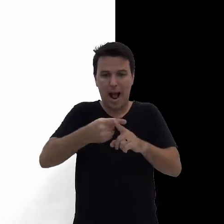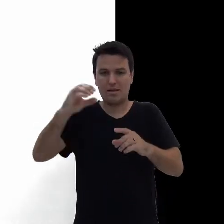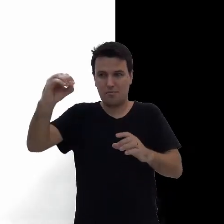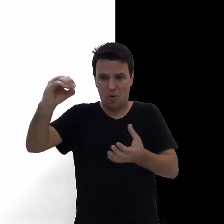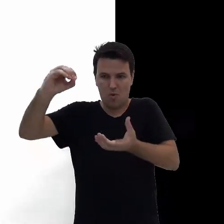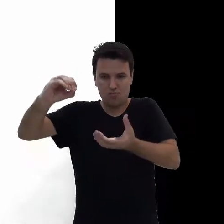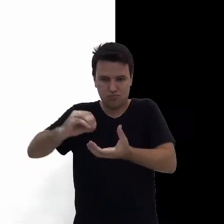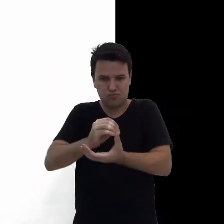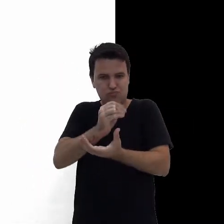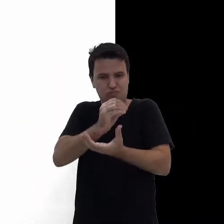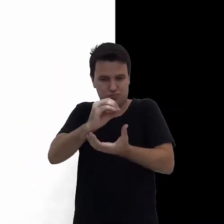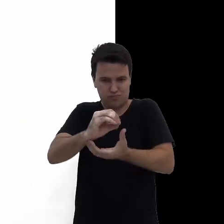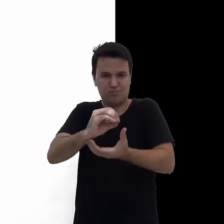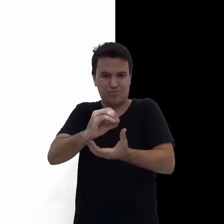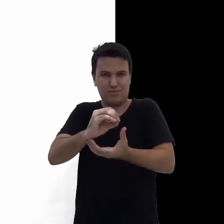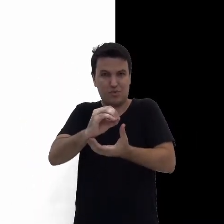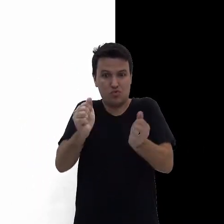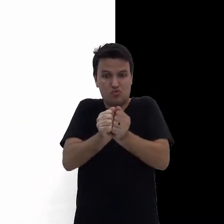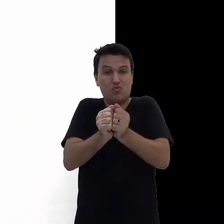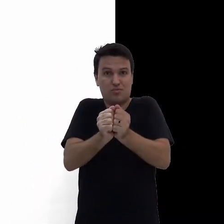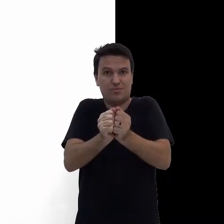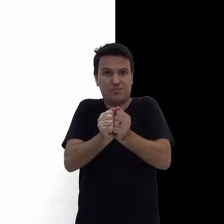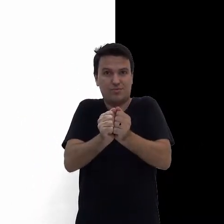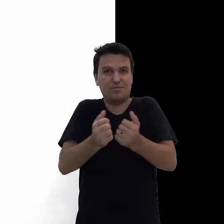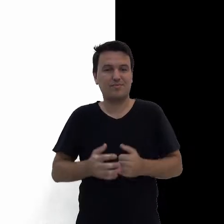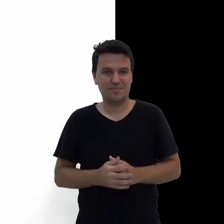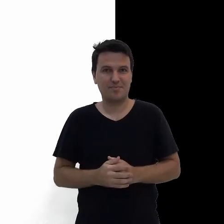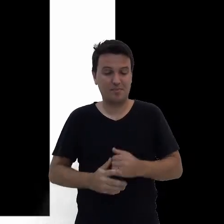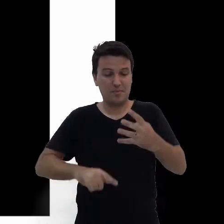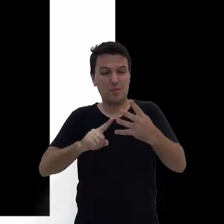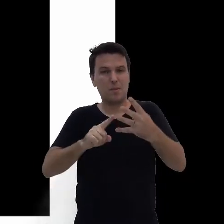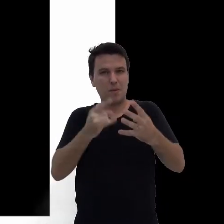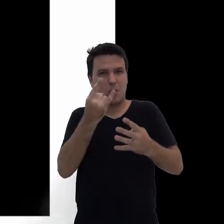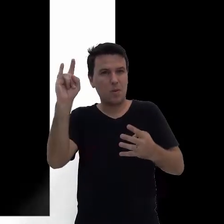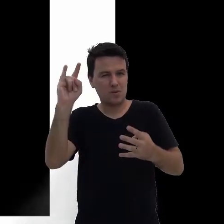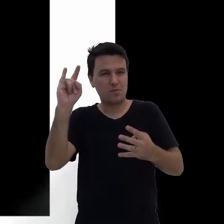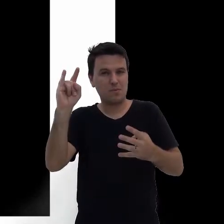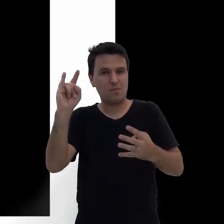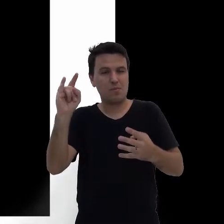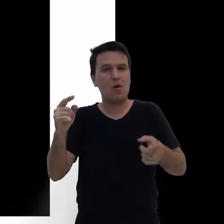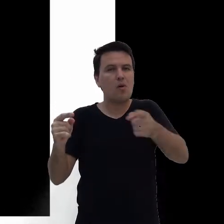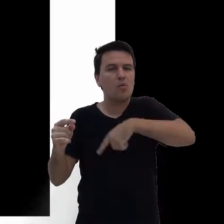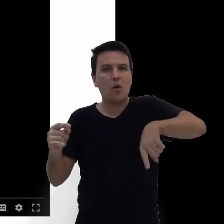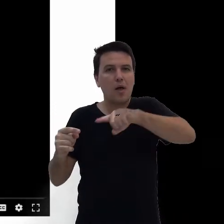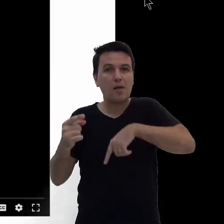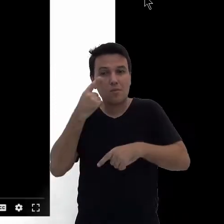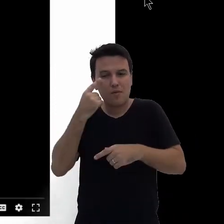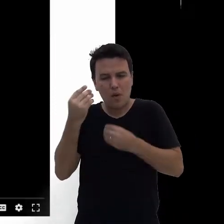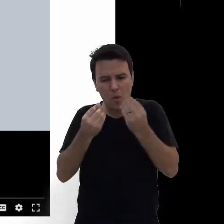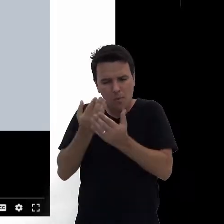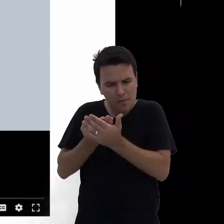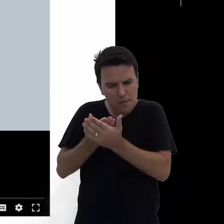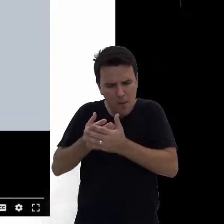juntando essas duas peças no mesmo conjunto. E nós vamos finalizar fazendo um estudo